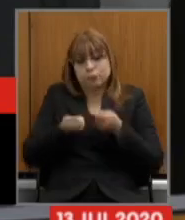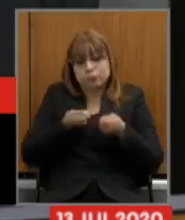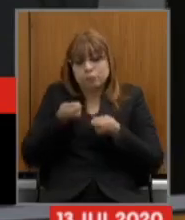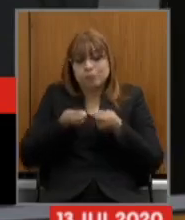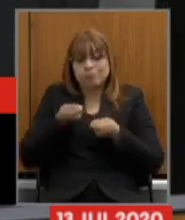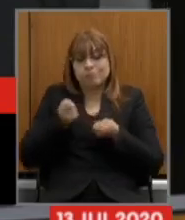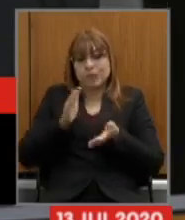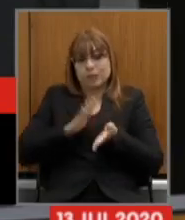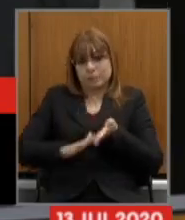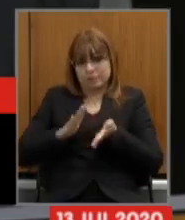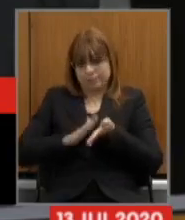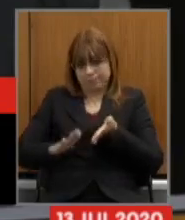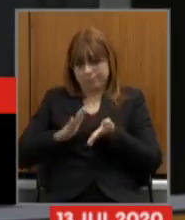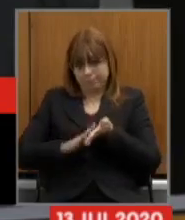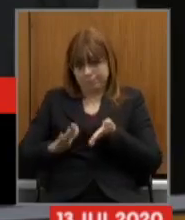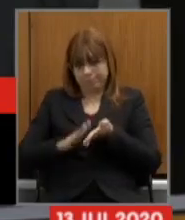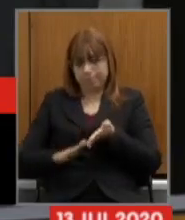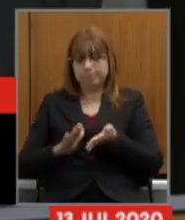e